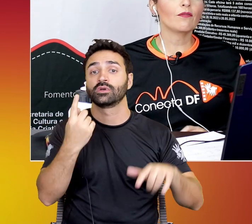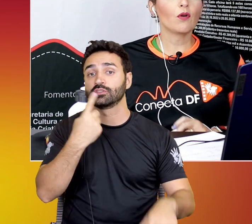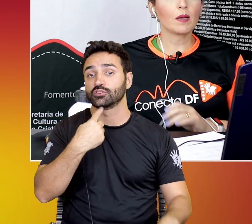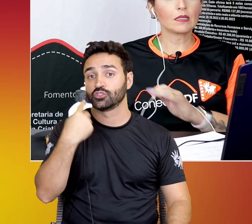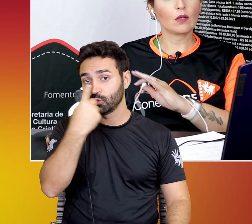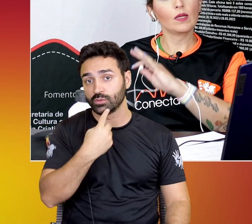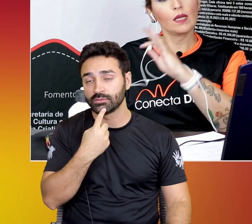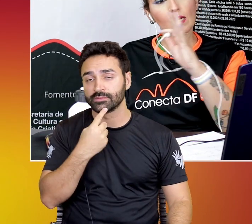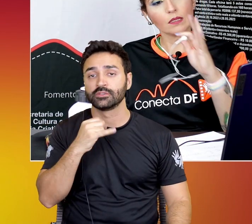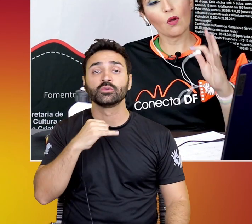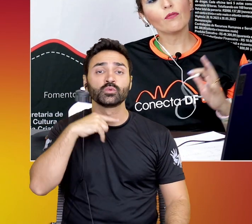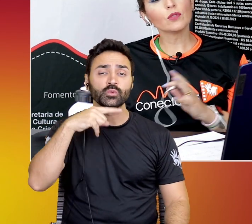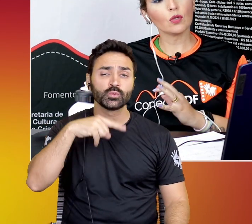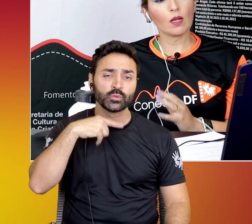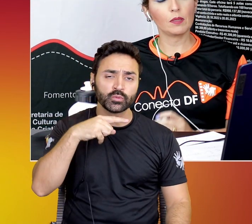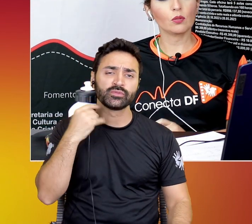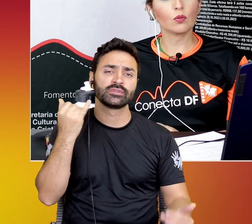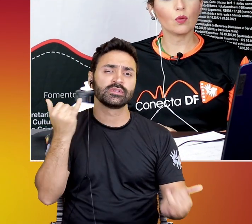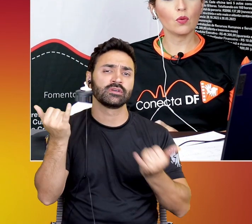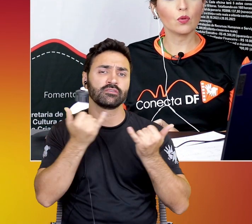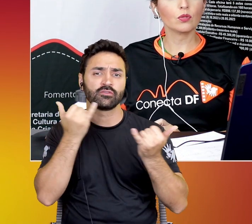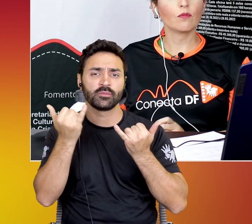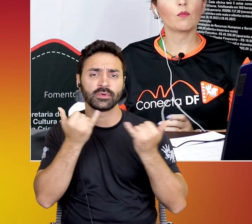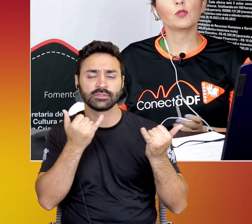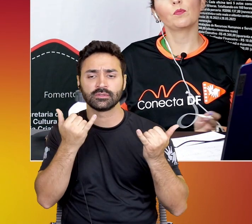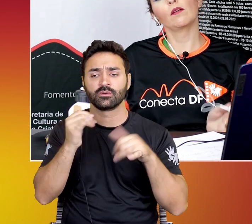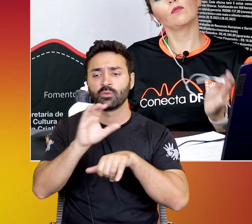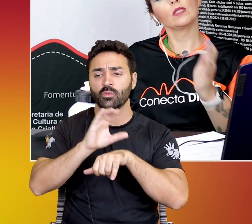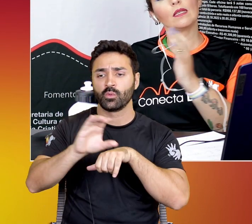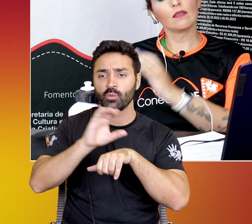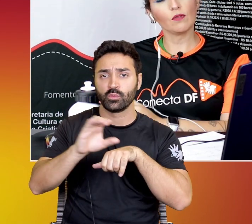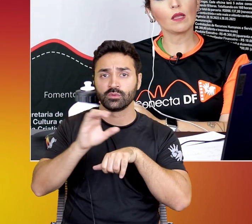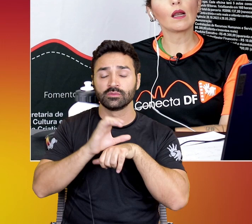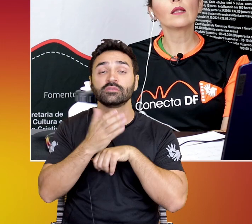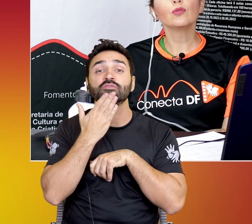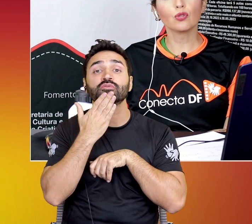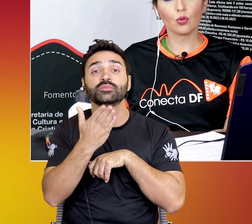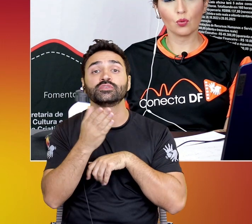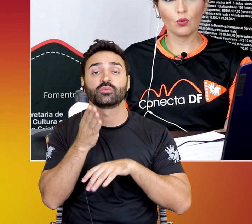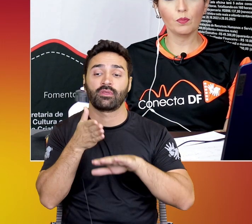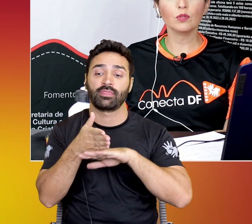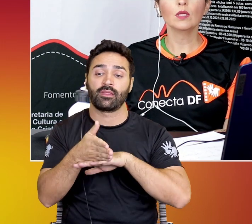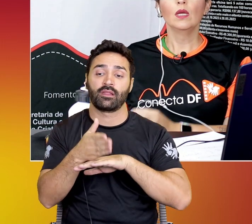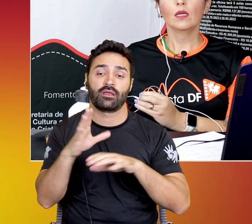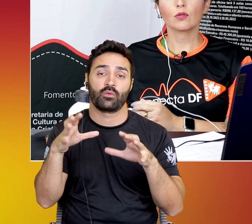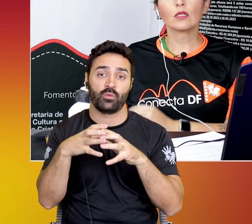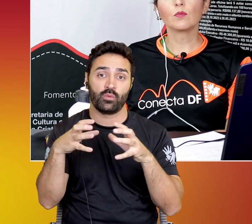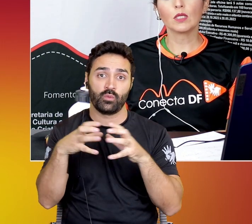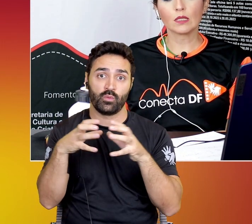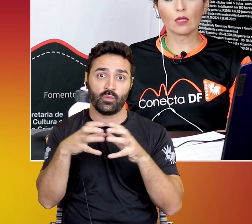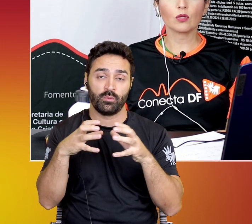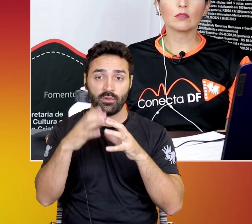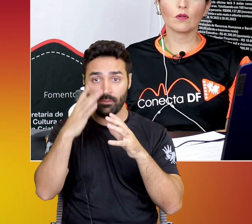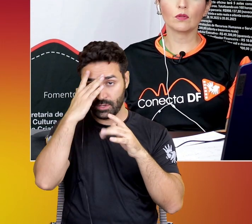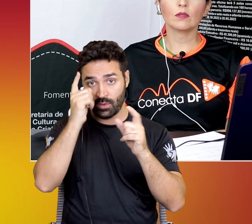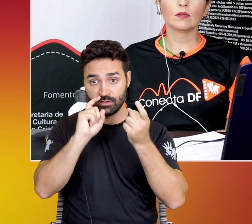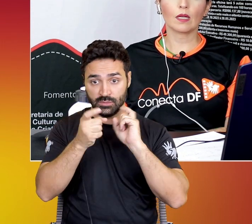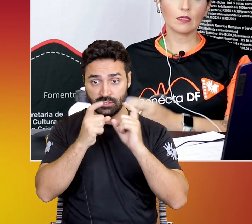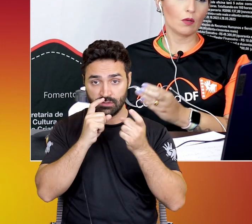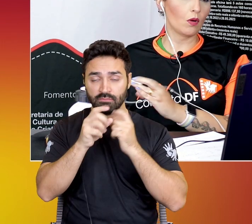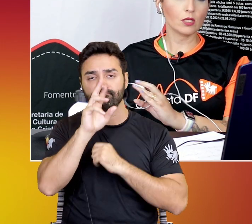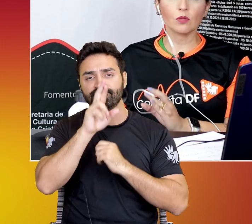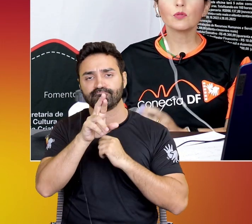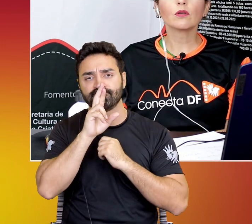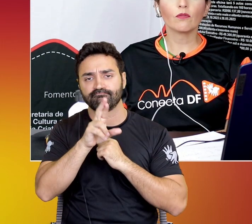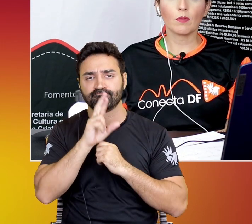qualquer informação em relação ao funcionamento do curso, eu vou pedir para que vocês enviem lá nos grupos, que os administradores vão